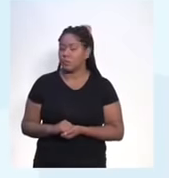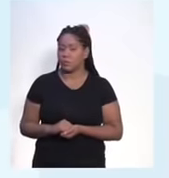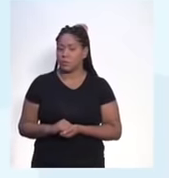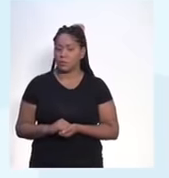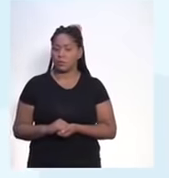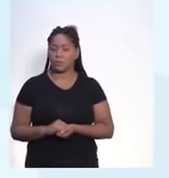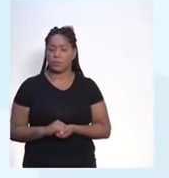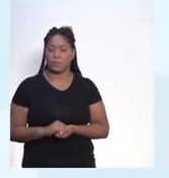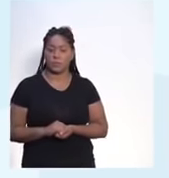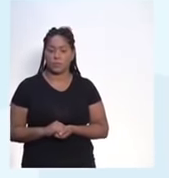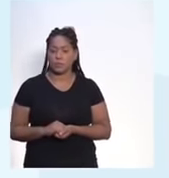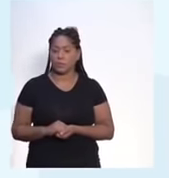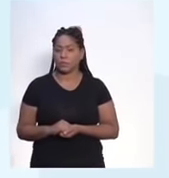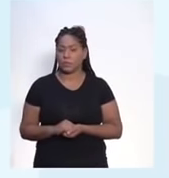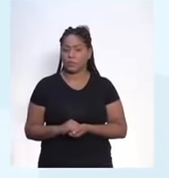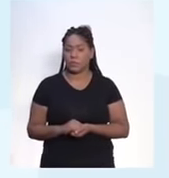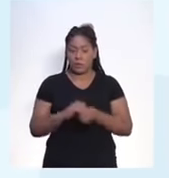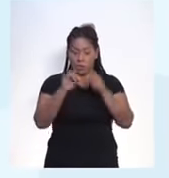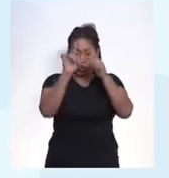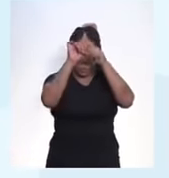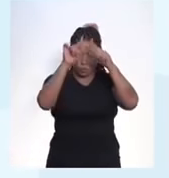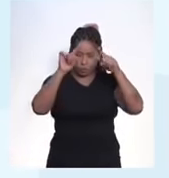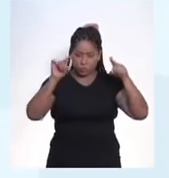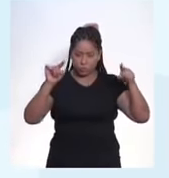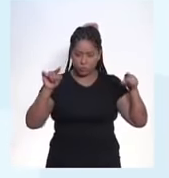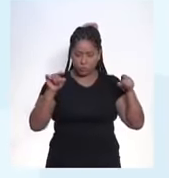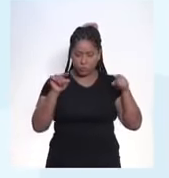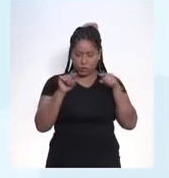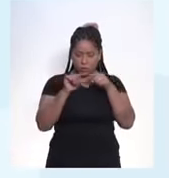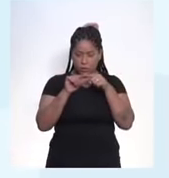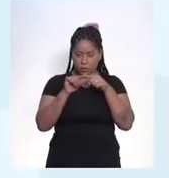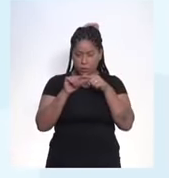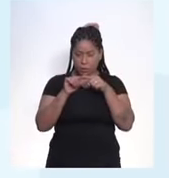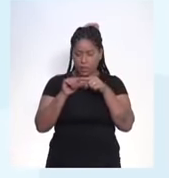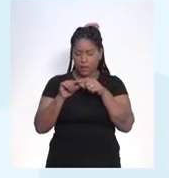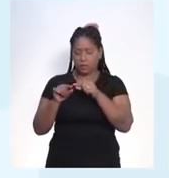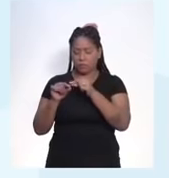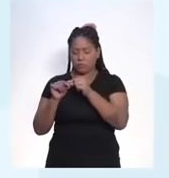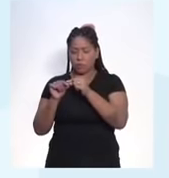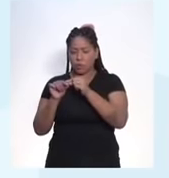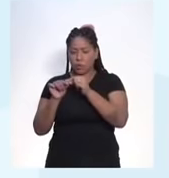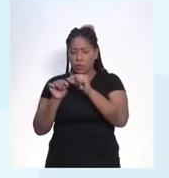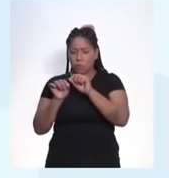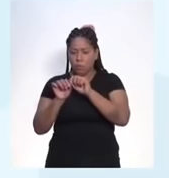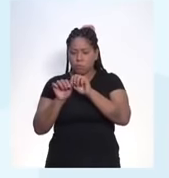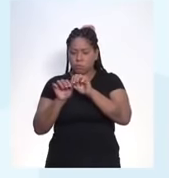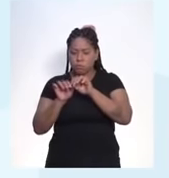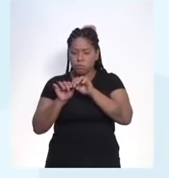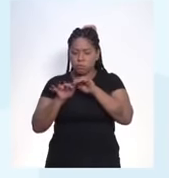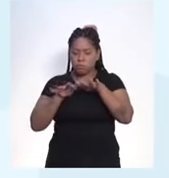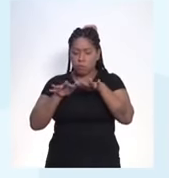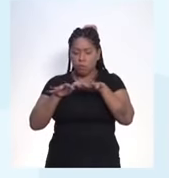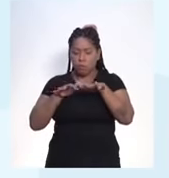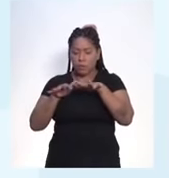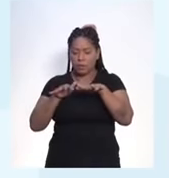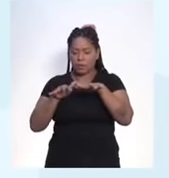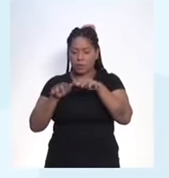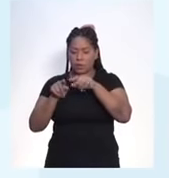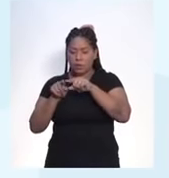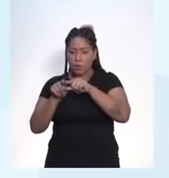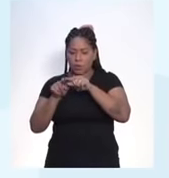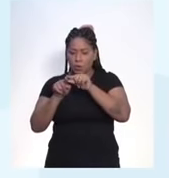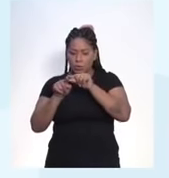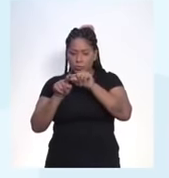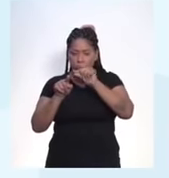não contexto eu tenho triângulo aí eu supo esse triângulo então eu subi e